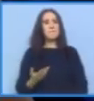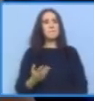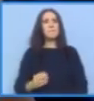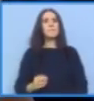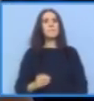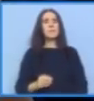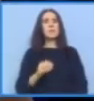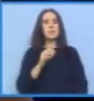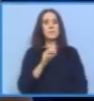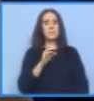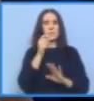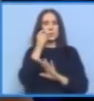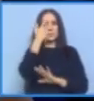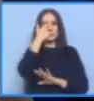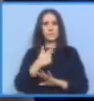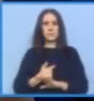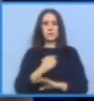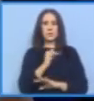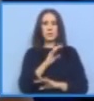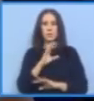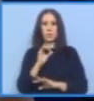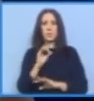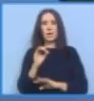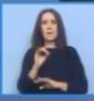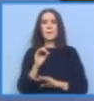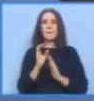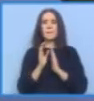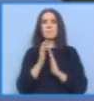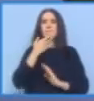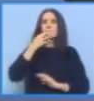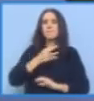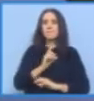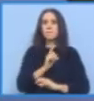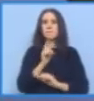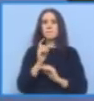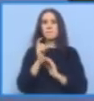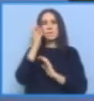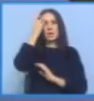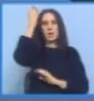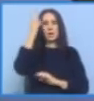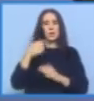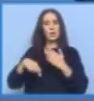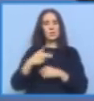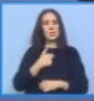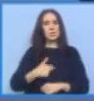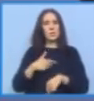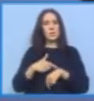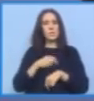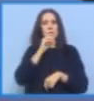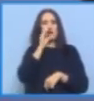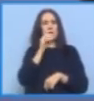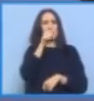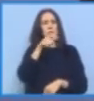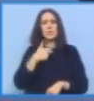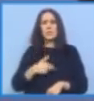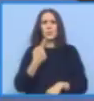Ciro era um rei pagão. Nós, cristãos, devemos saber reconhecer os sinais dos tempos e que muitas vezes nos vêm de quem não é